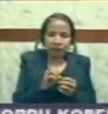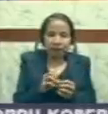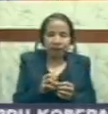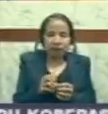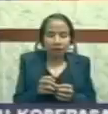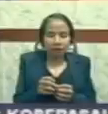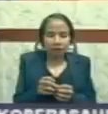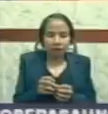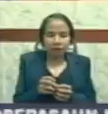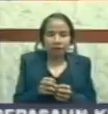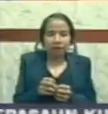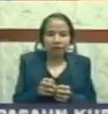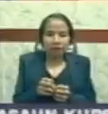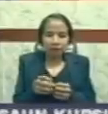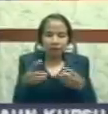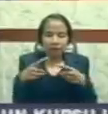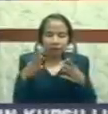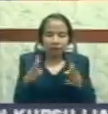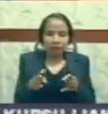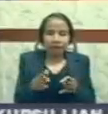que ser deputado ser